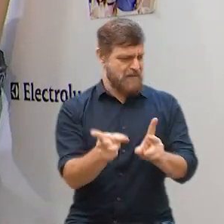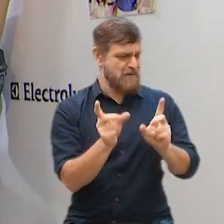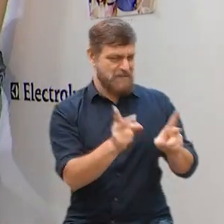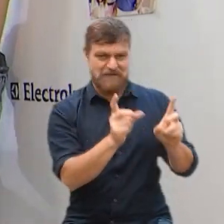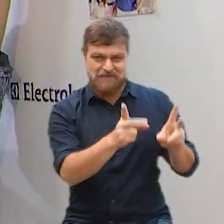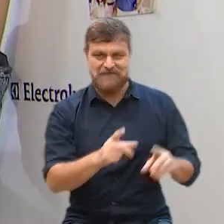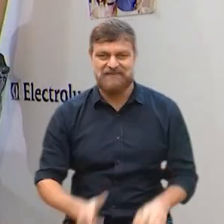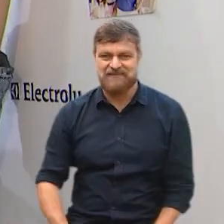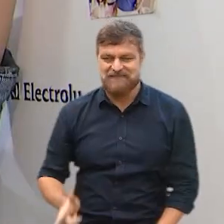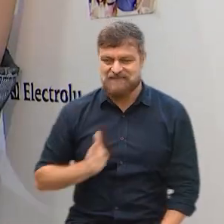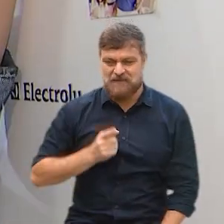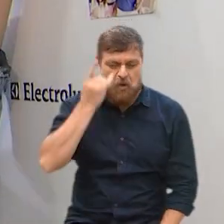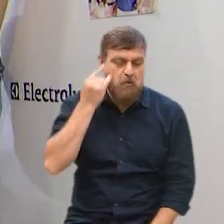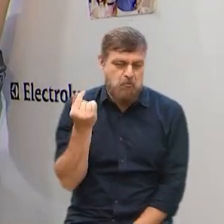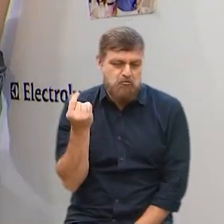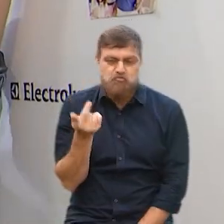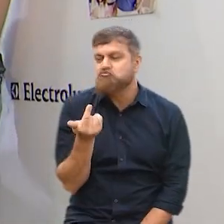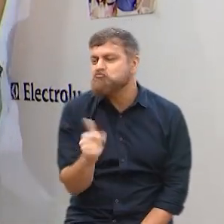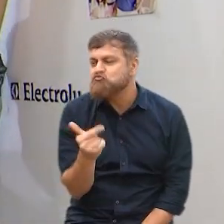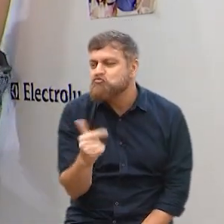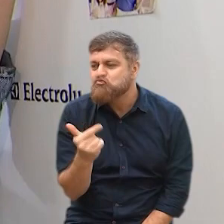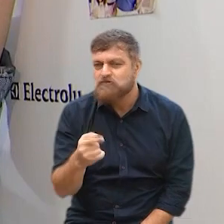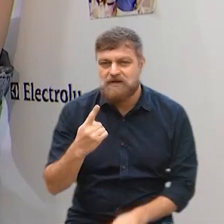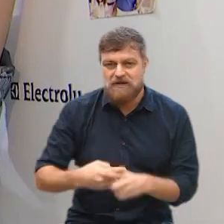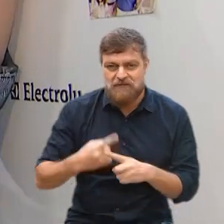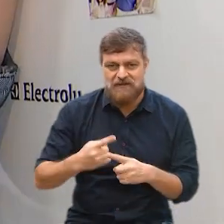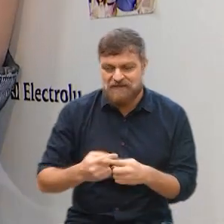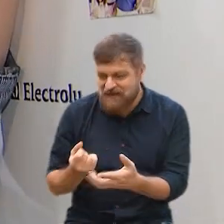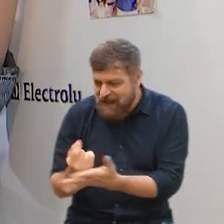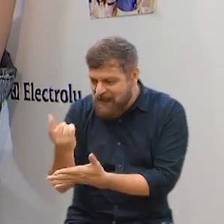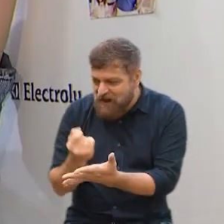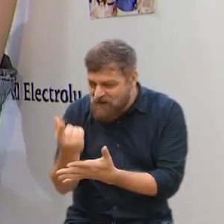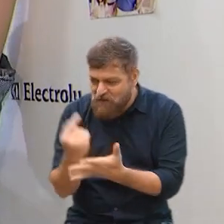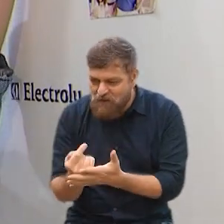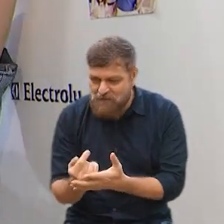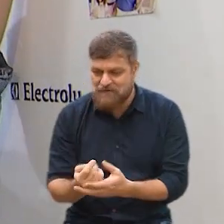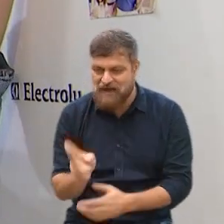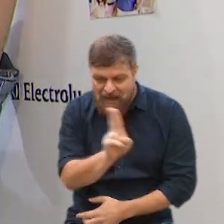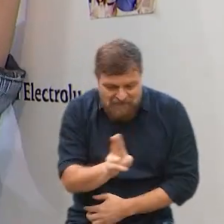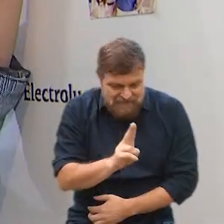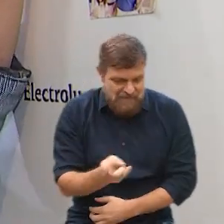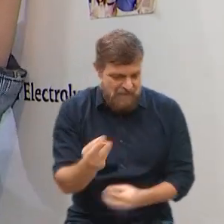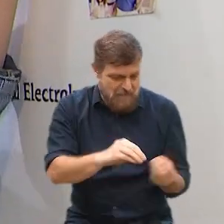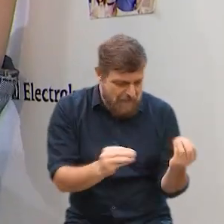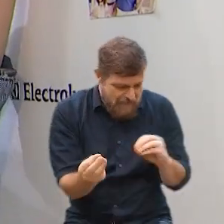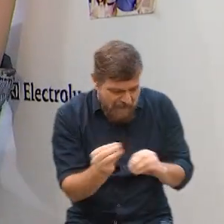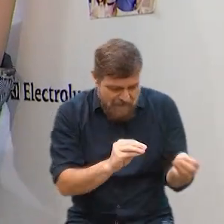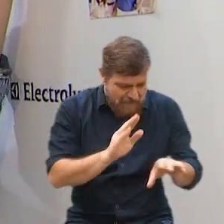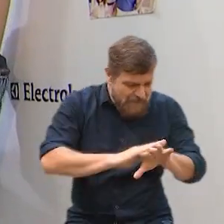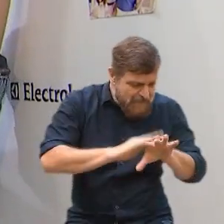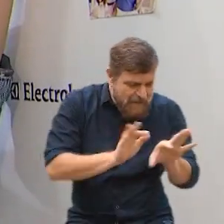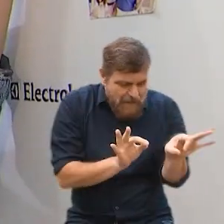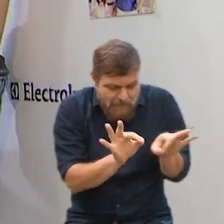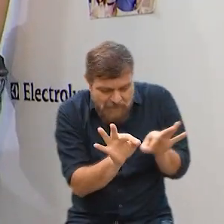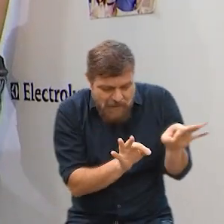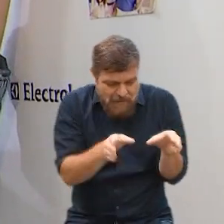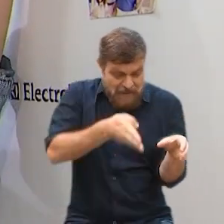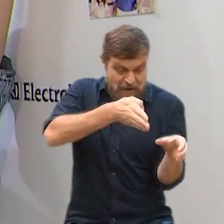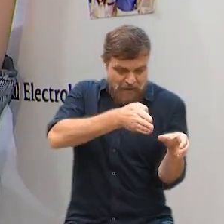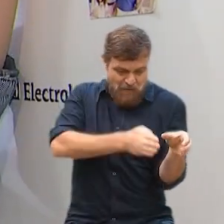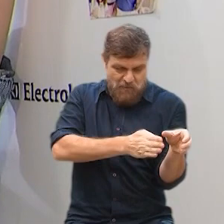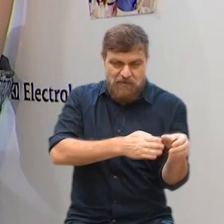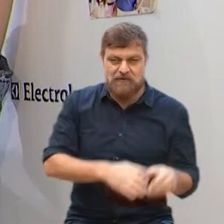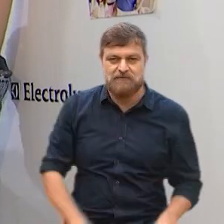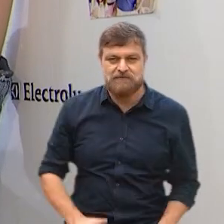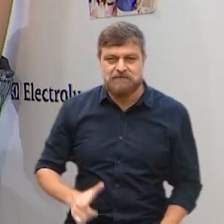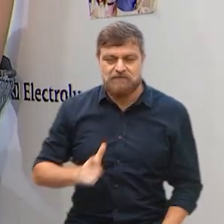vender, não tinha lucro nenhum, porque tudo que você compra, você investe de novo, né? Então não tinha, mas